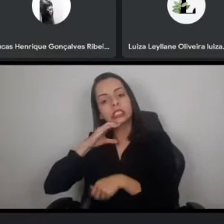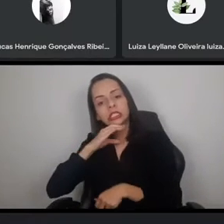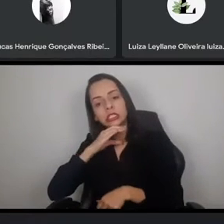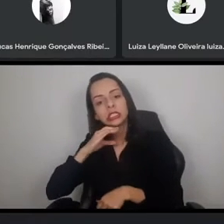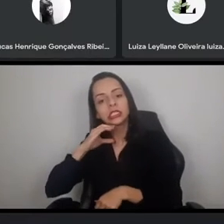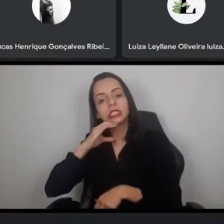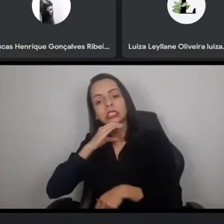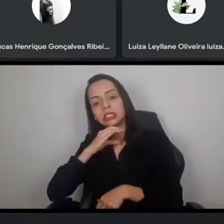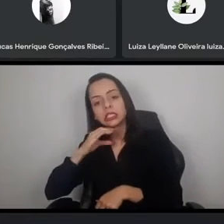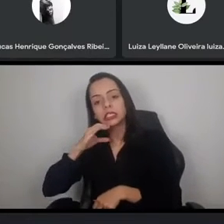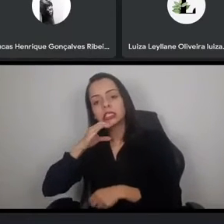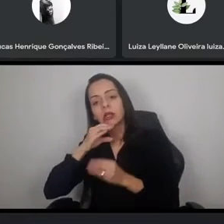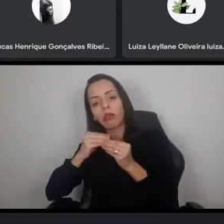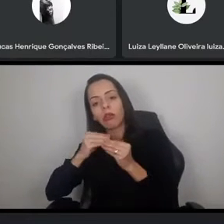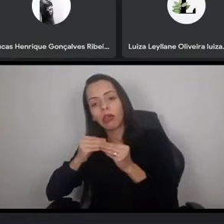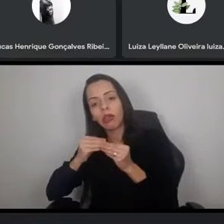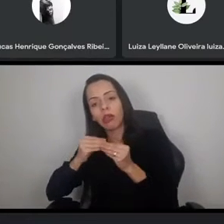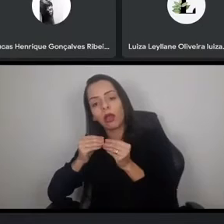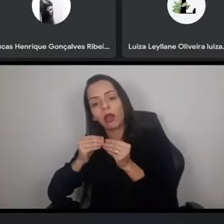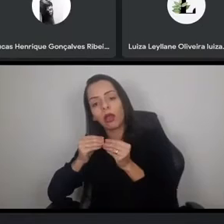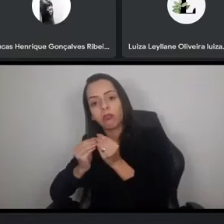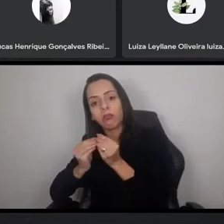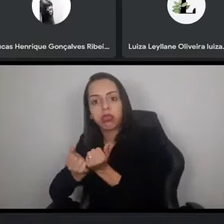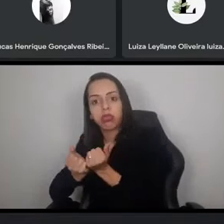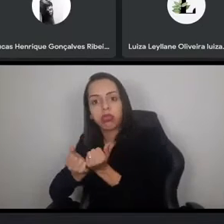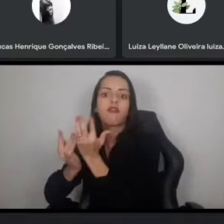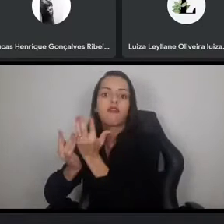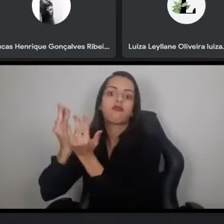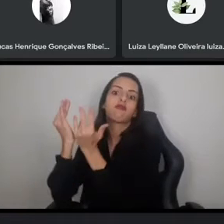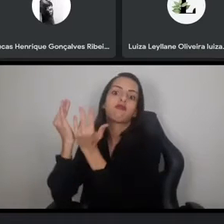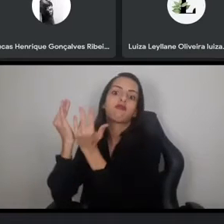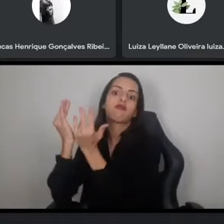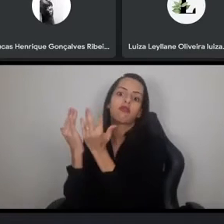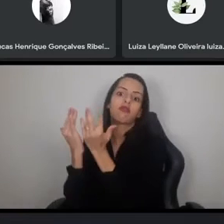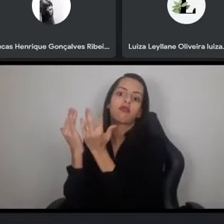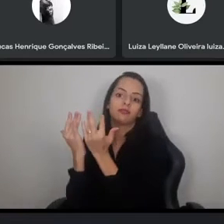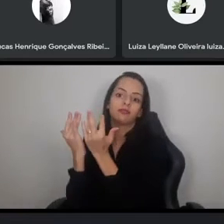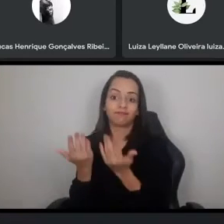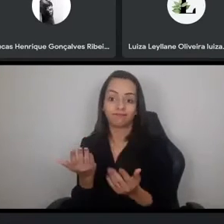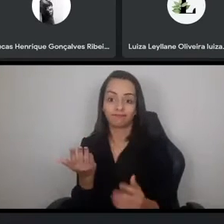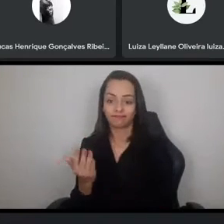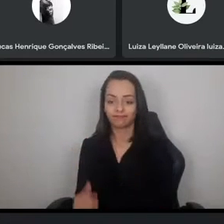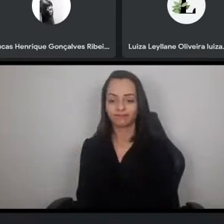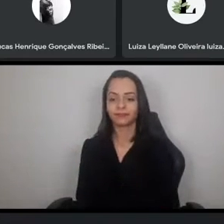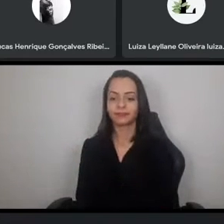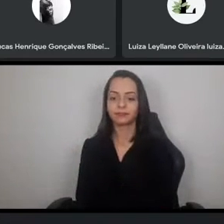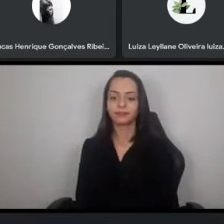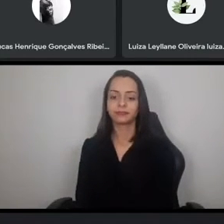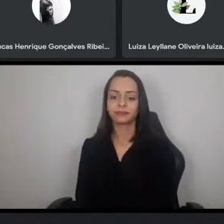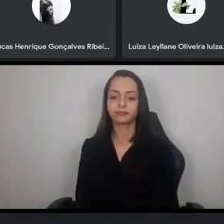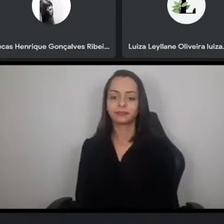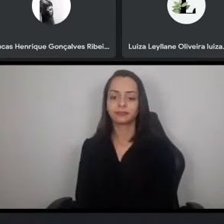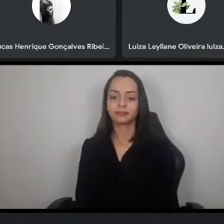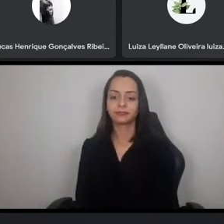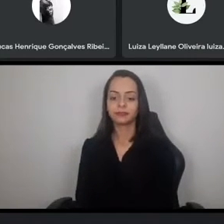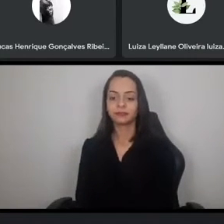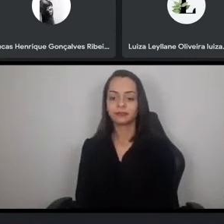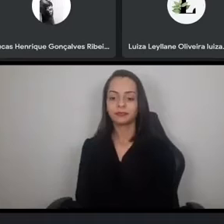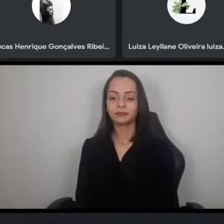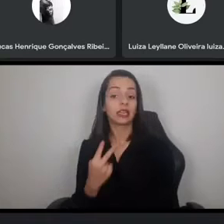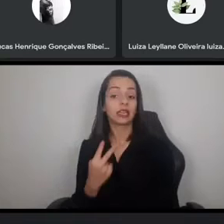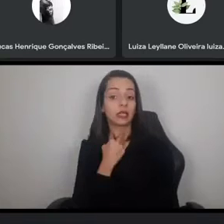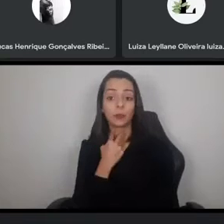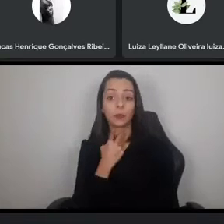ponto que vai provocar um incêndio. Então, não devemos colocar lâmpadas e nem mesmo aquecedores próximos